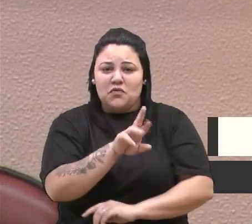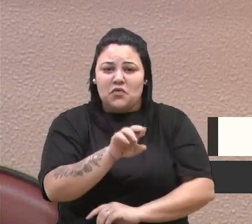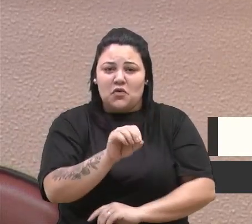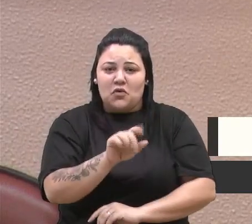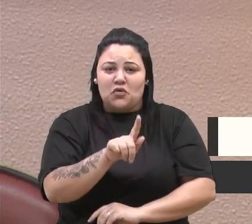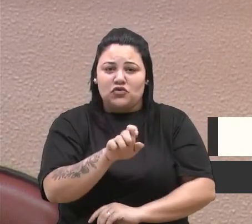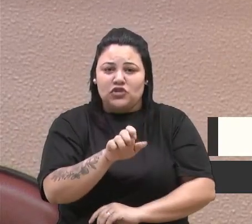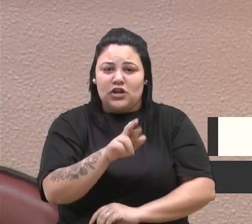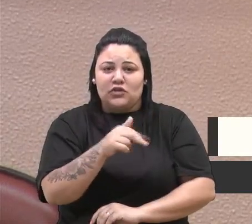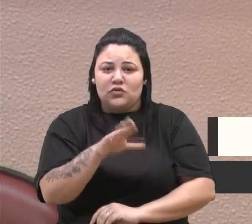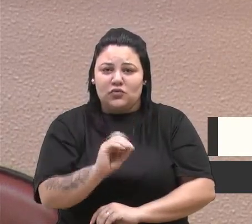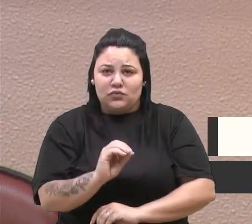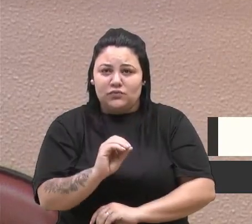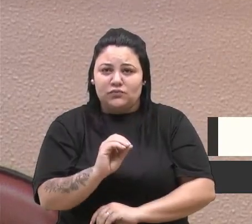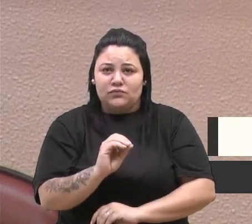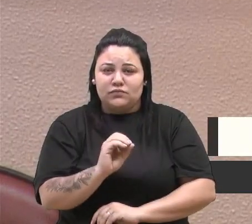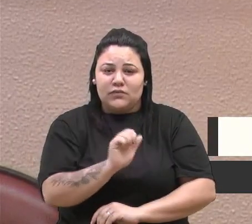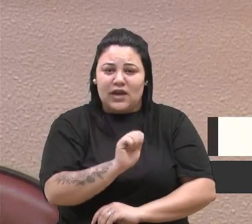Rogério